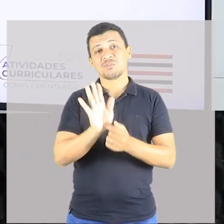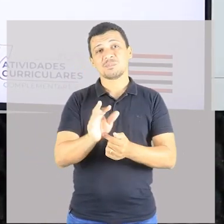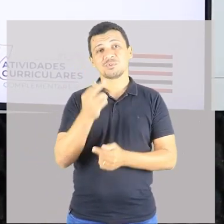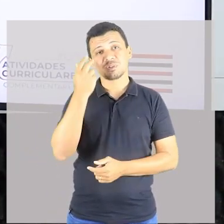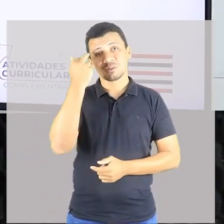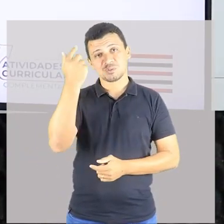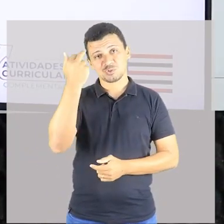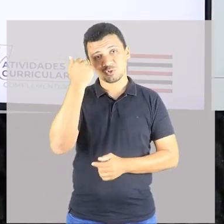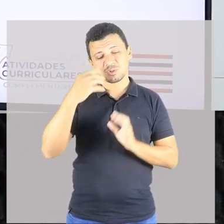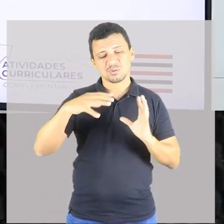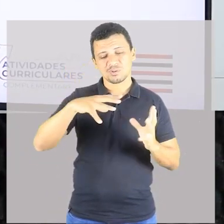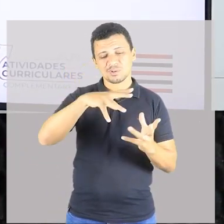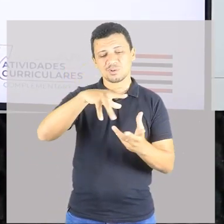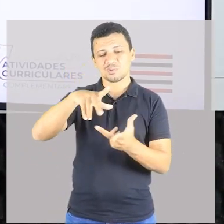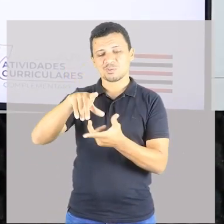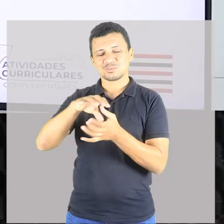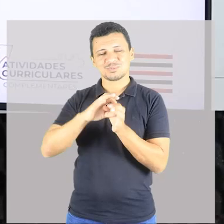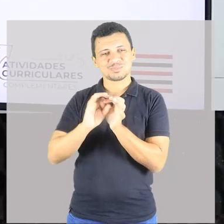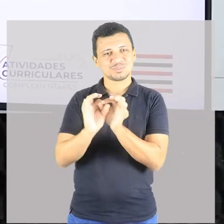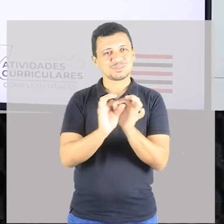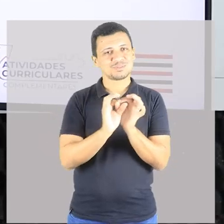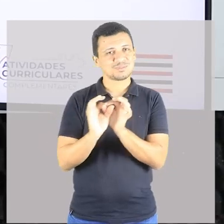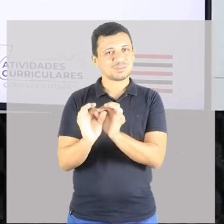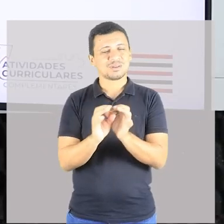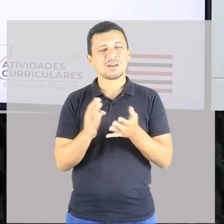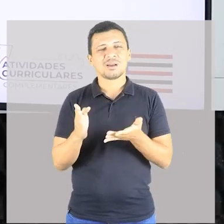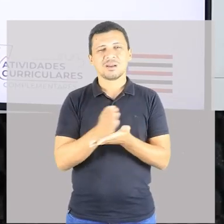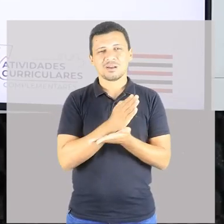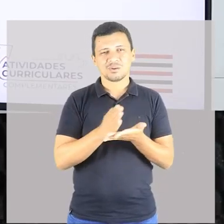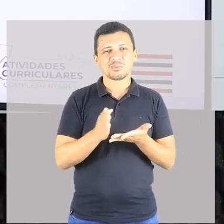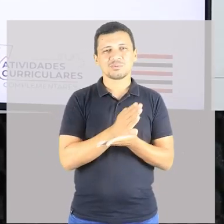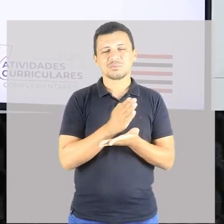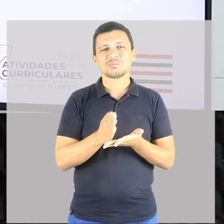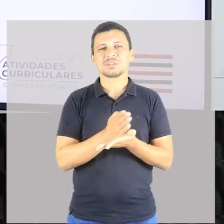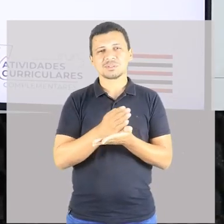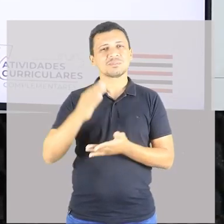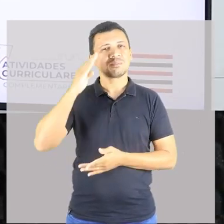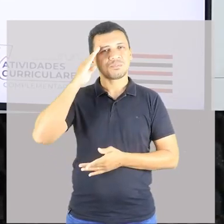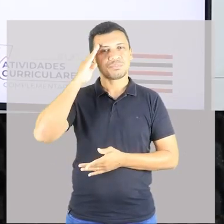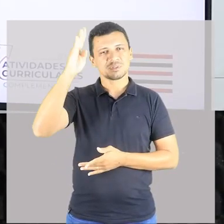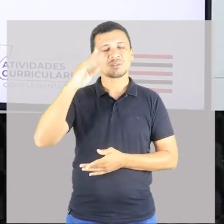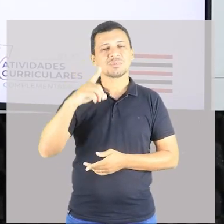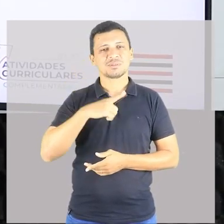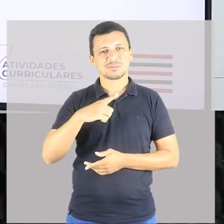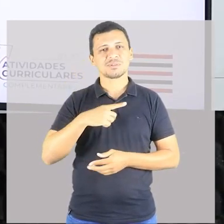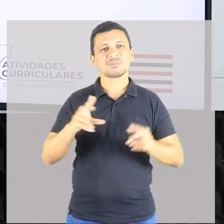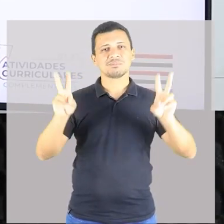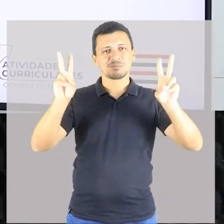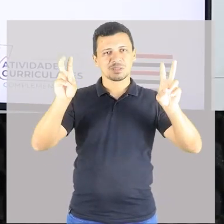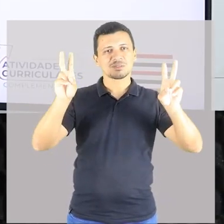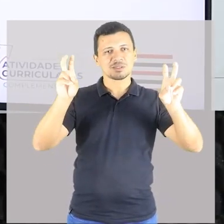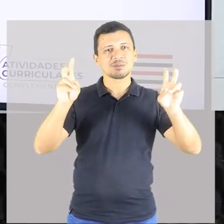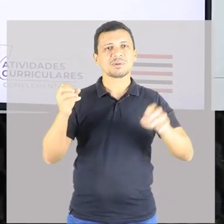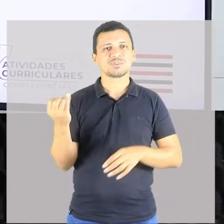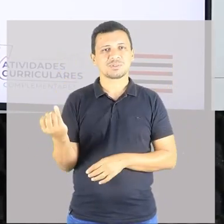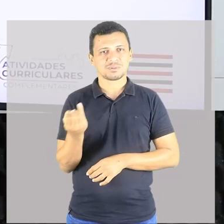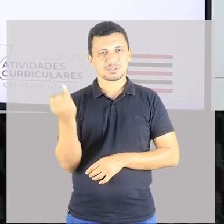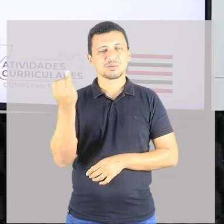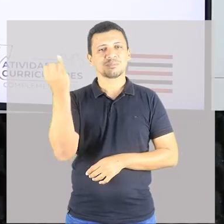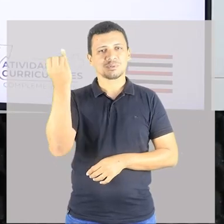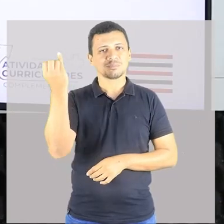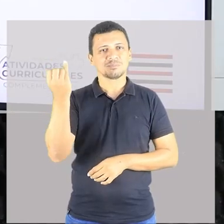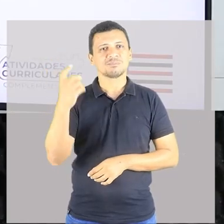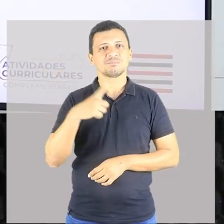também, né, deste processo e algumas questões chaves que envolvem essa temática tão importante,